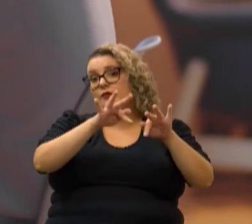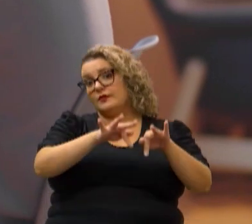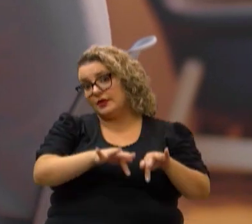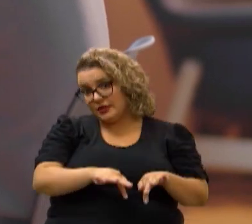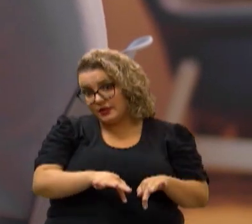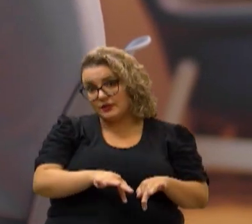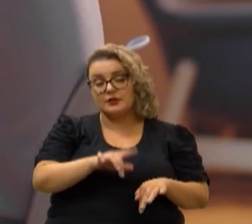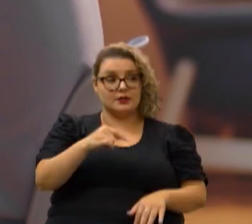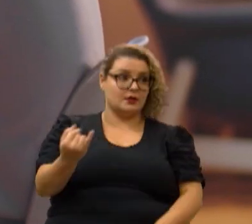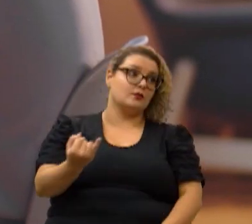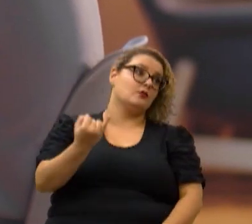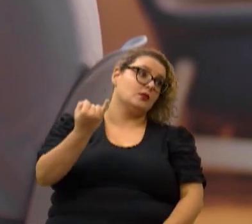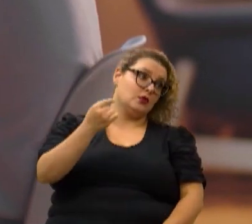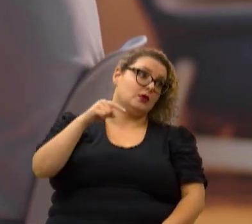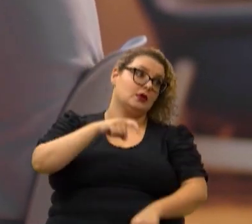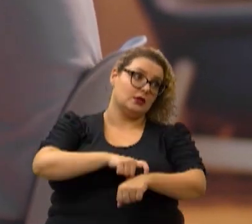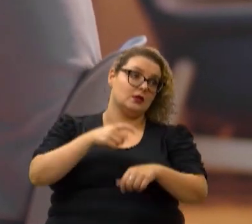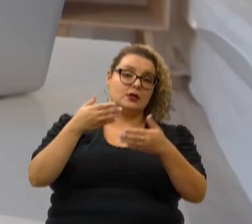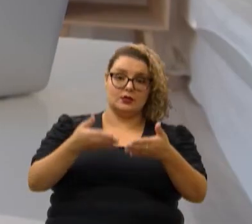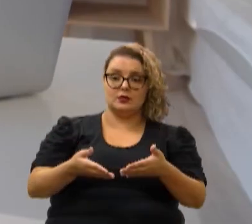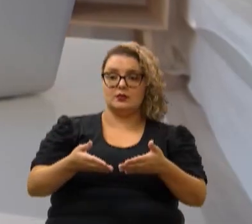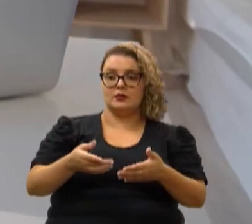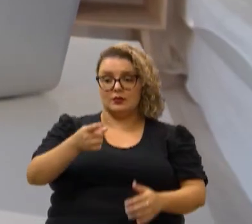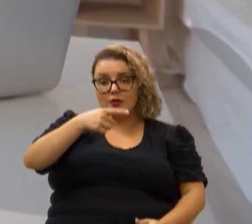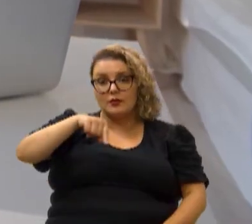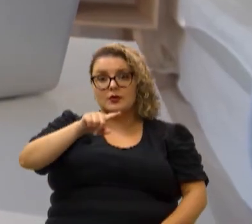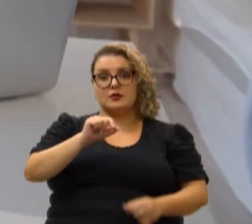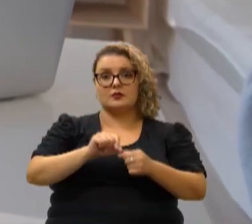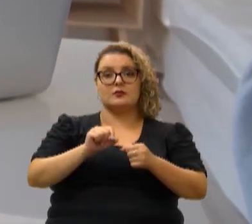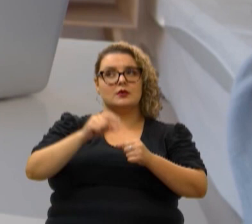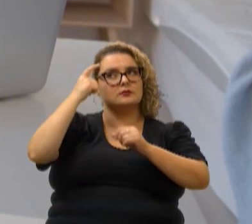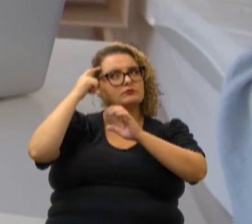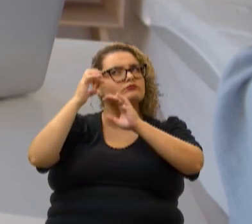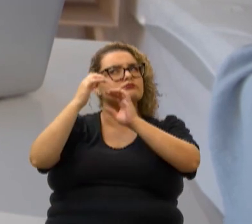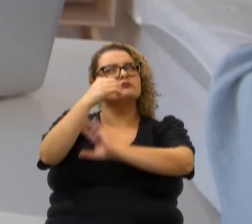fim e é muito importante que nesse momento vocês façam uma